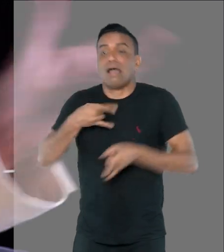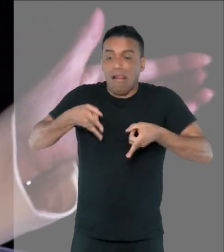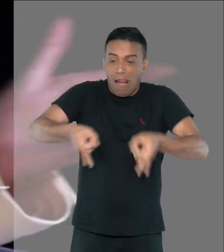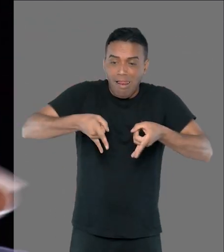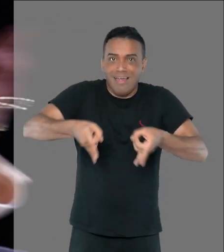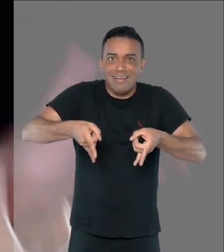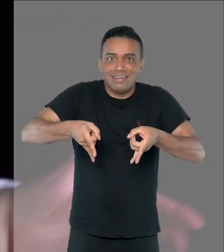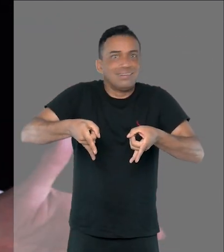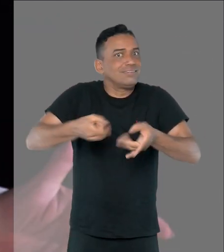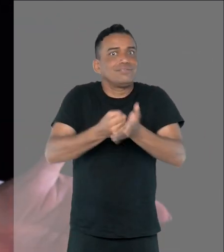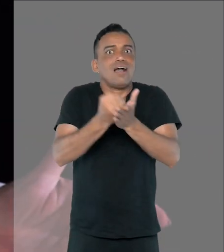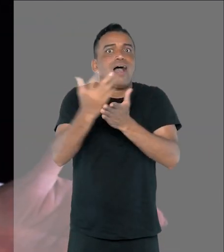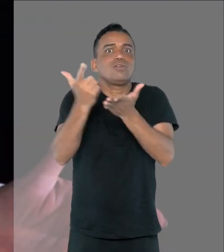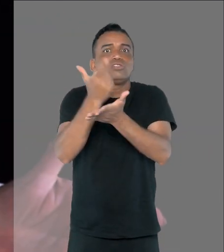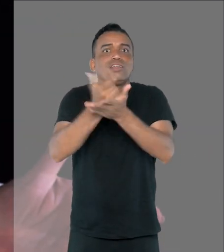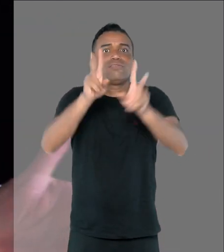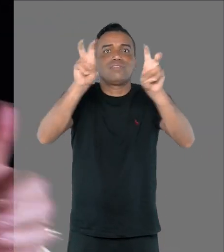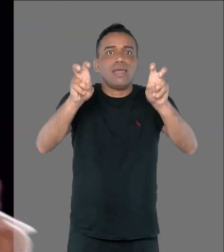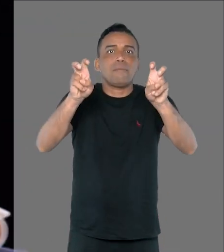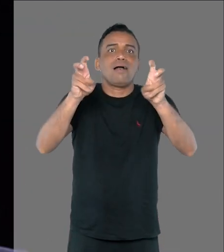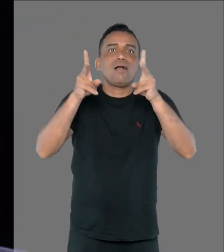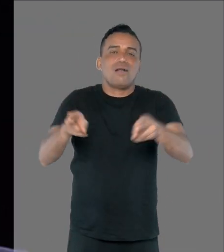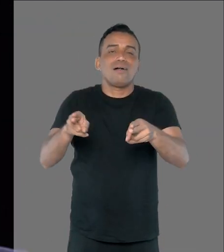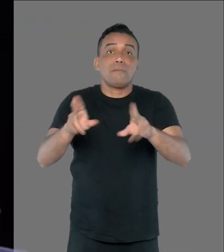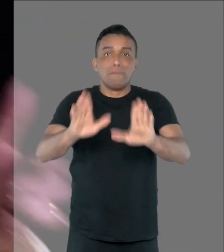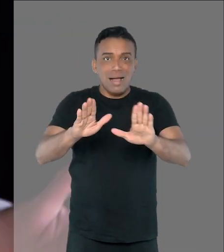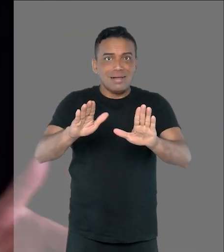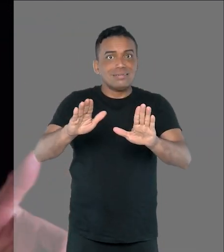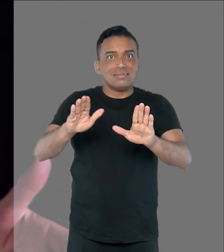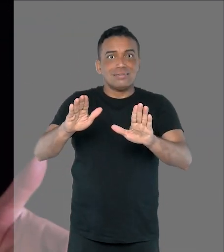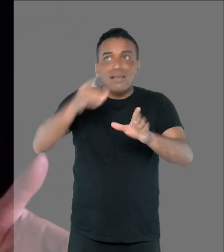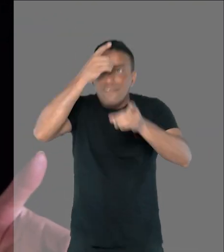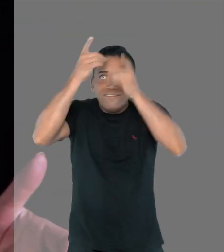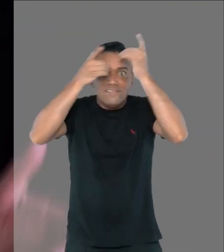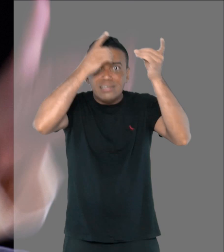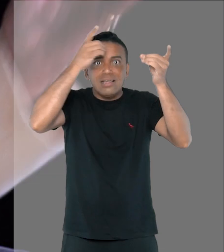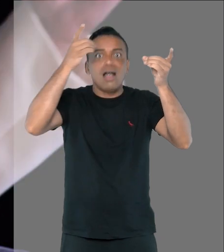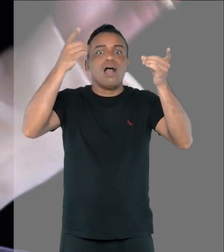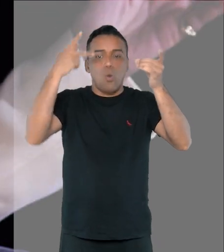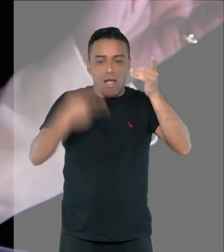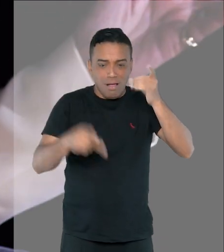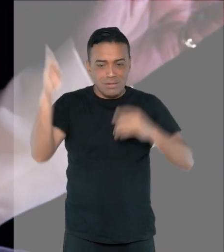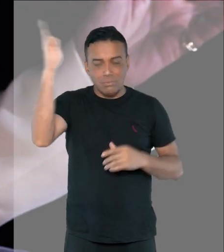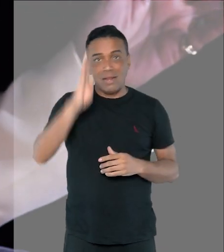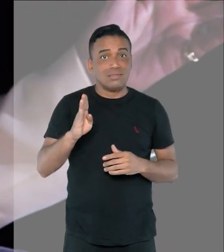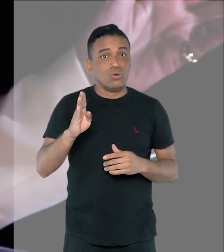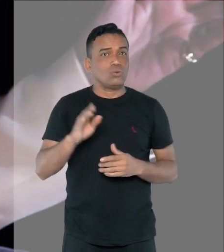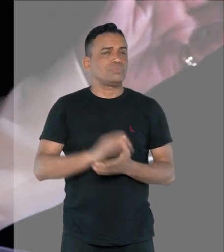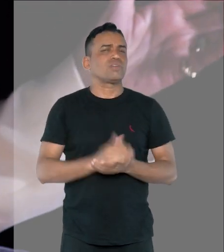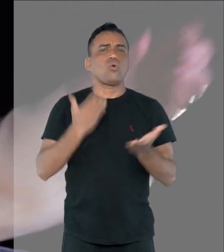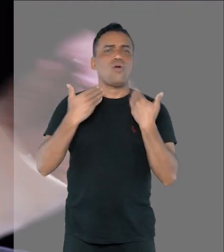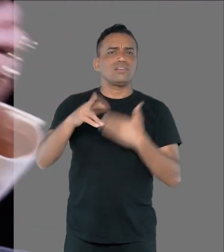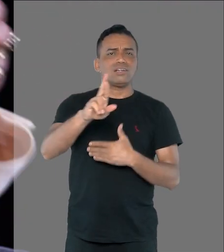então, sabe, um monte. Né? Mas a ficção que nós temos no Brasil. Eu estava conversando com o Rômulo